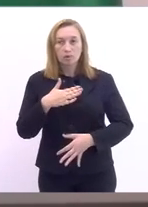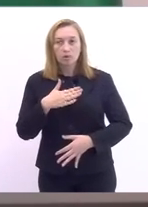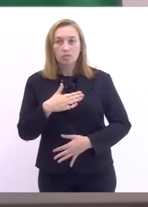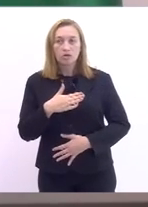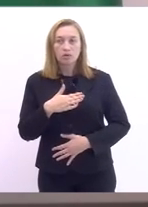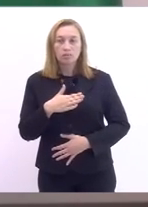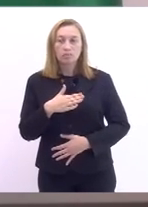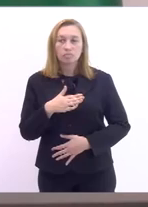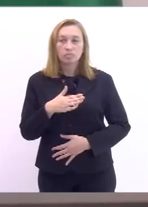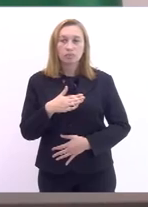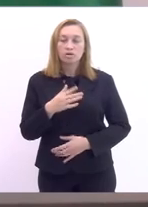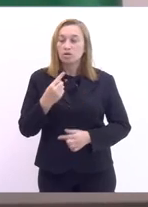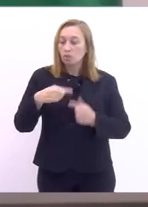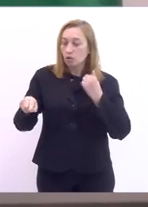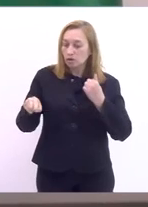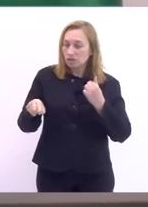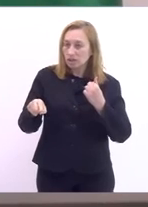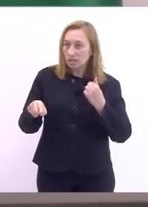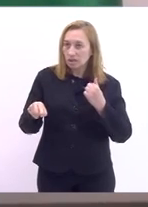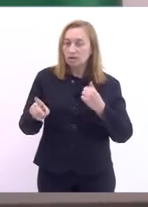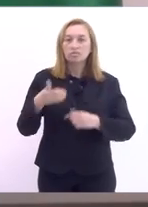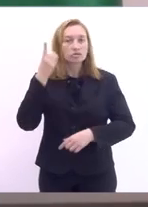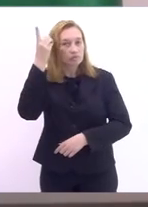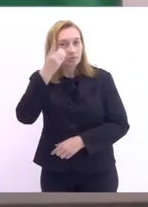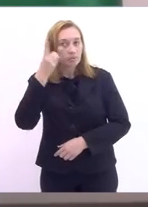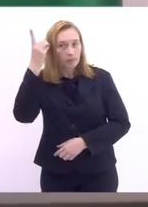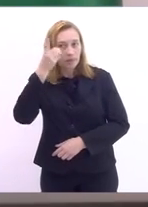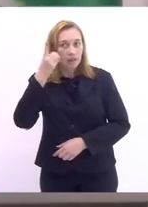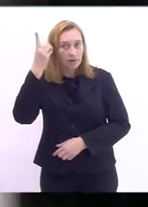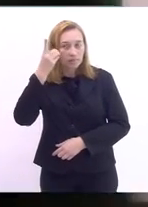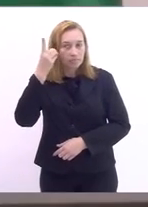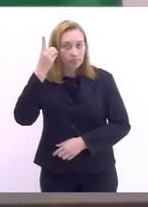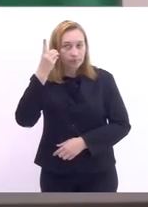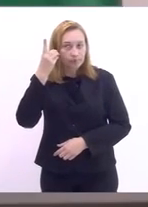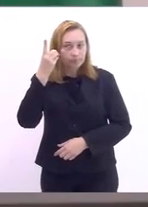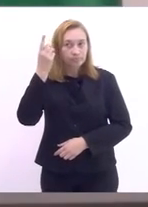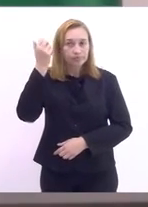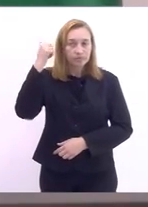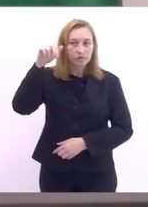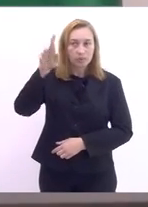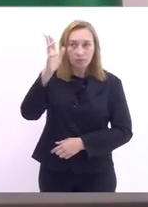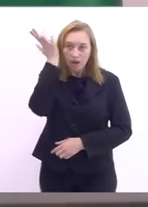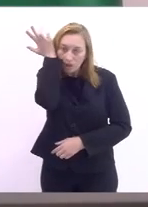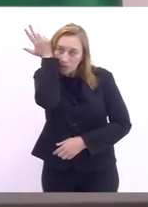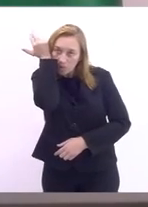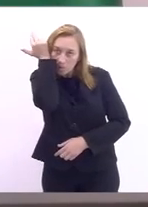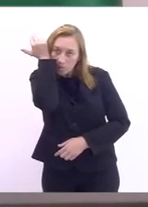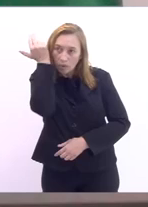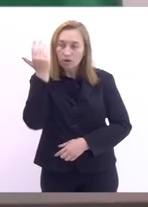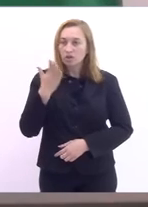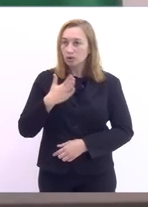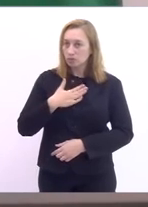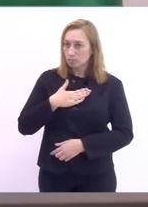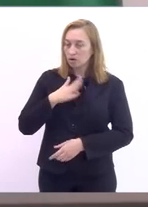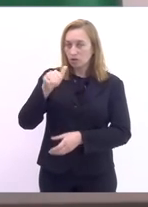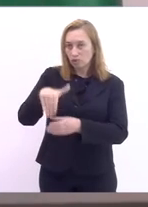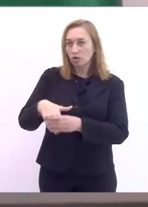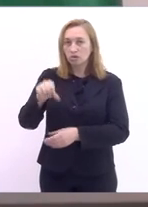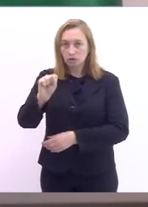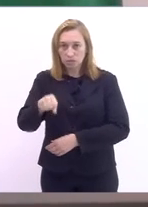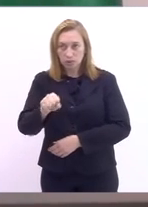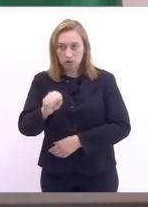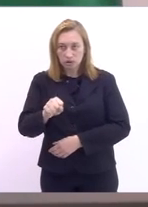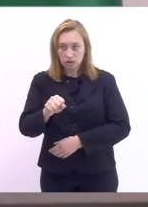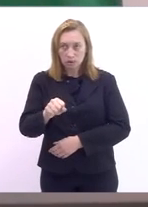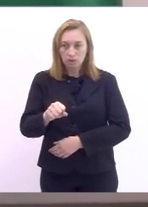voto contrário do deputado Eliomar Coelho e o meu voto favorável